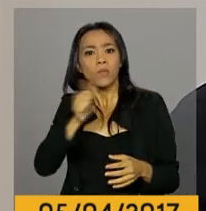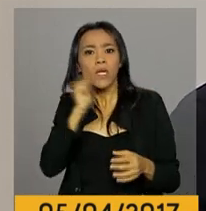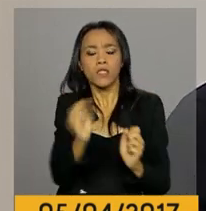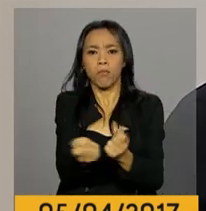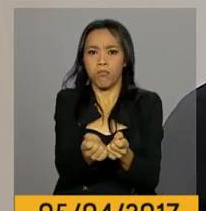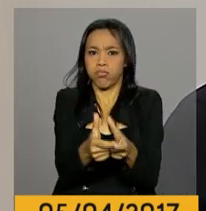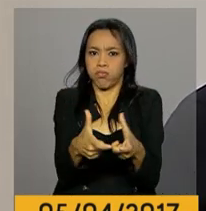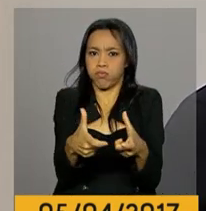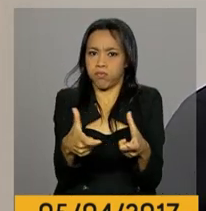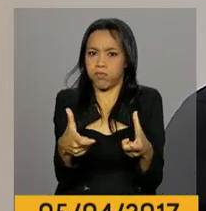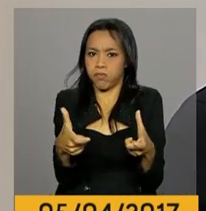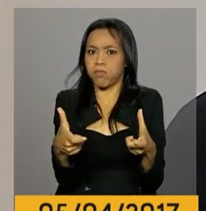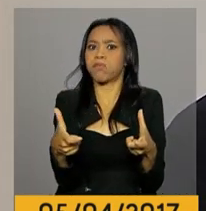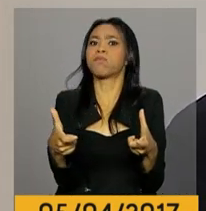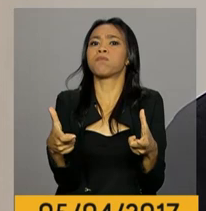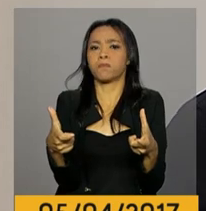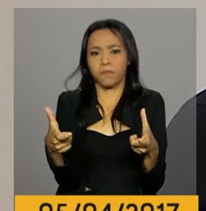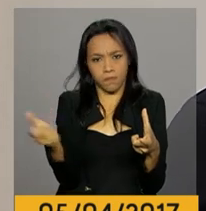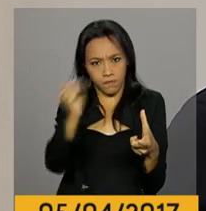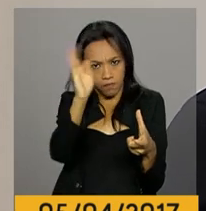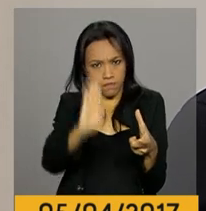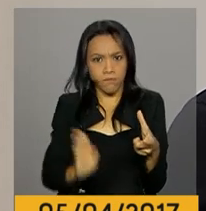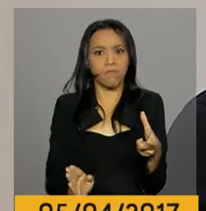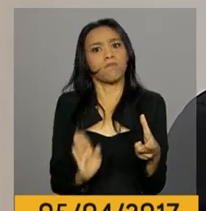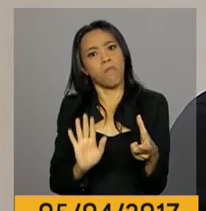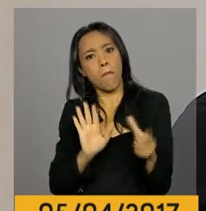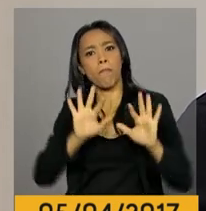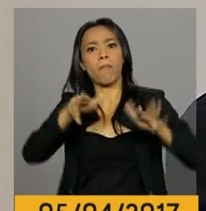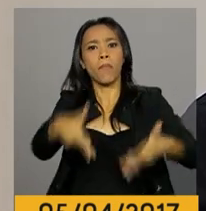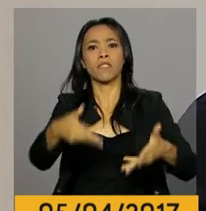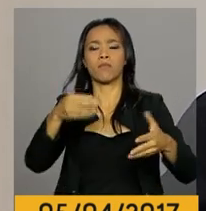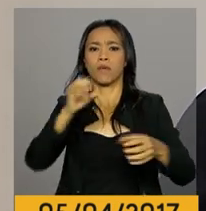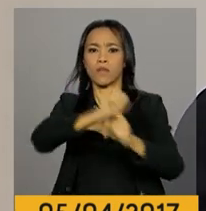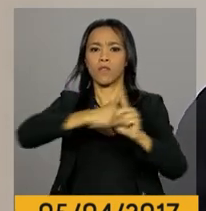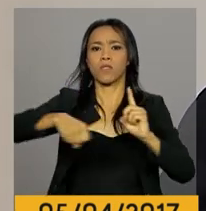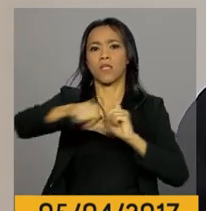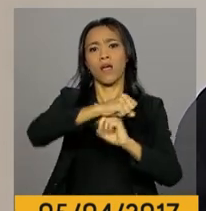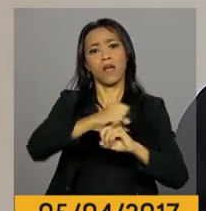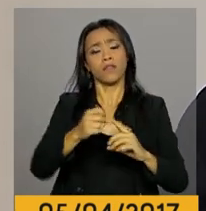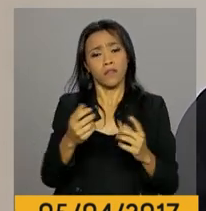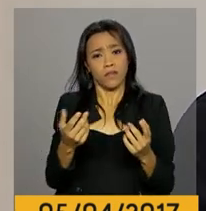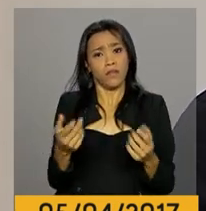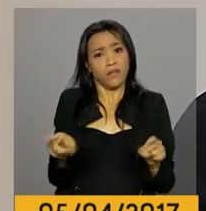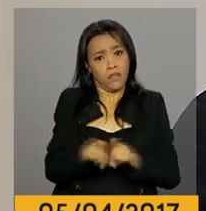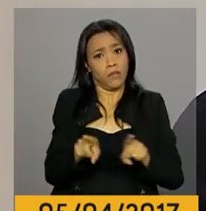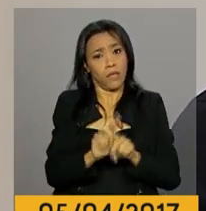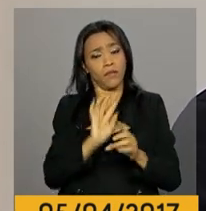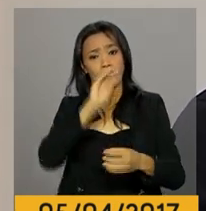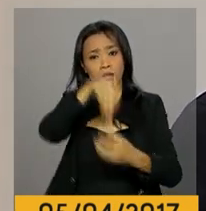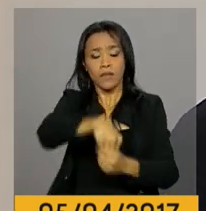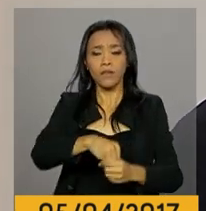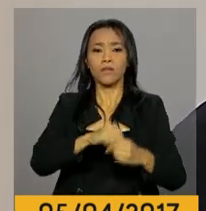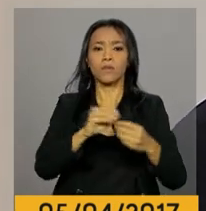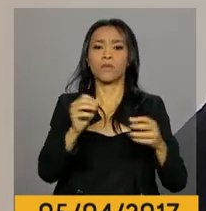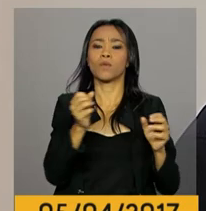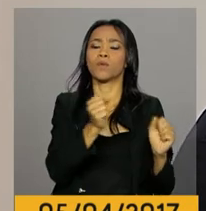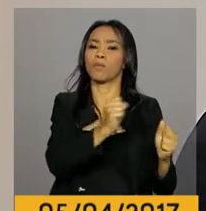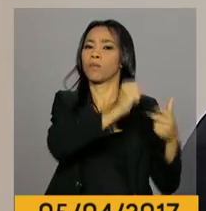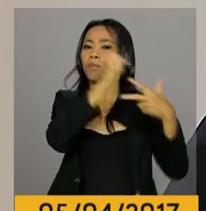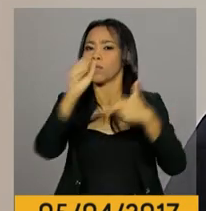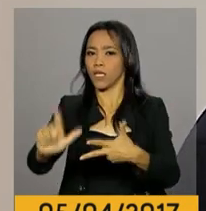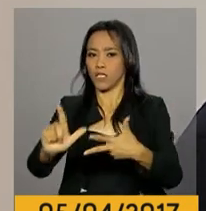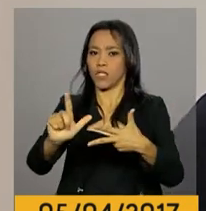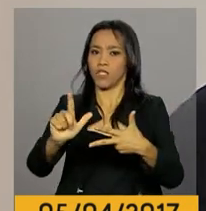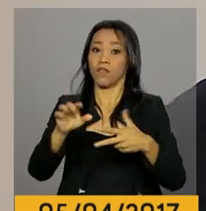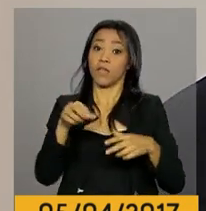mulher eh brasileira na sociedade brasileira e no particular no legislativo brasileiro porque sem embargo dos